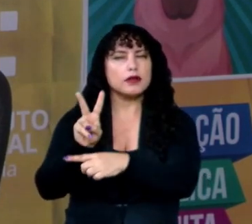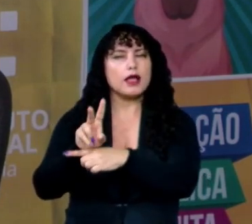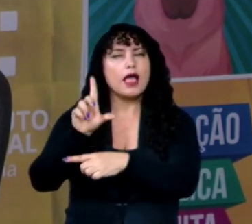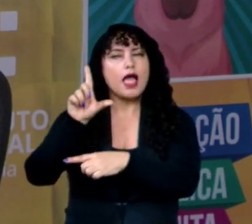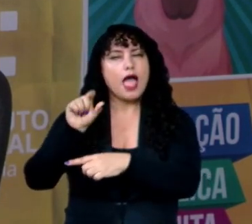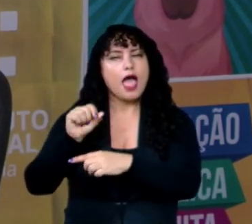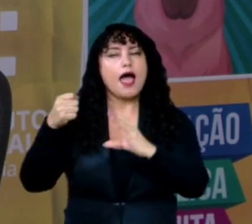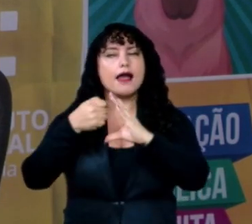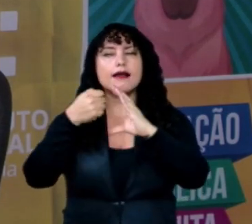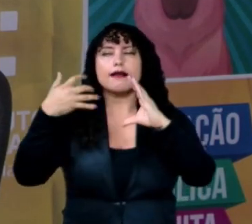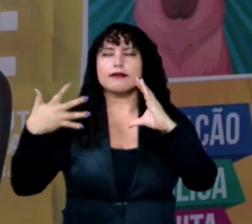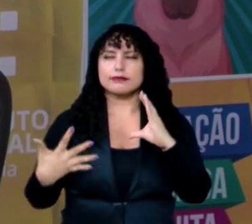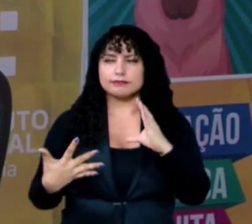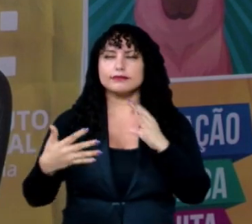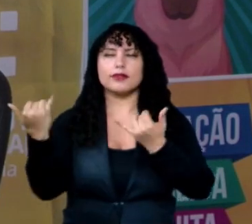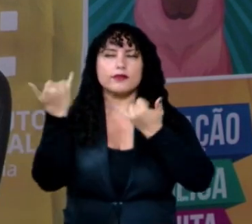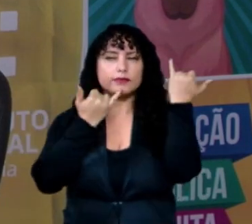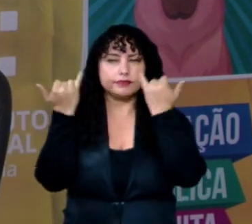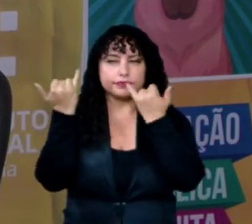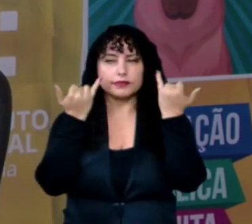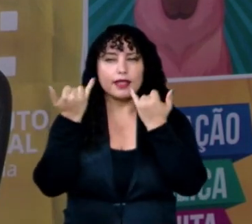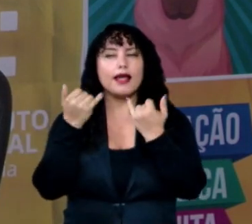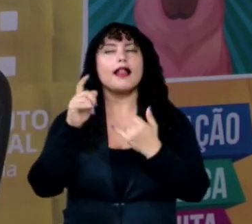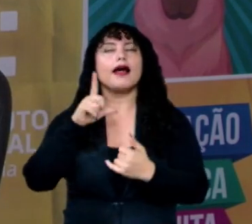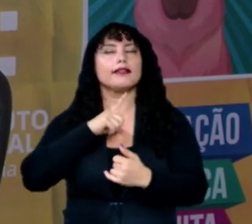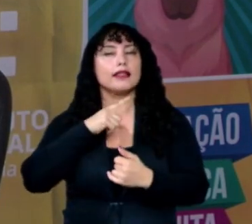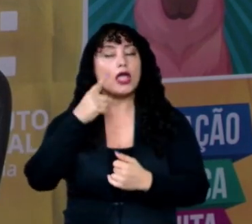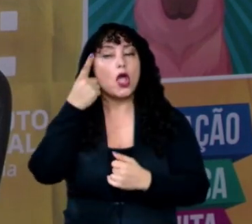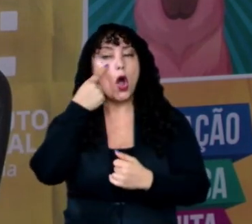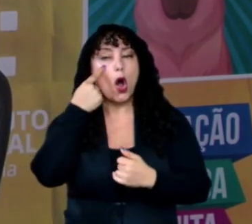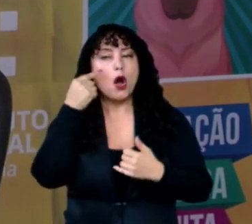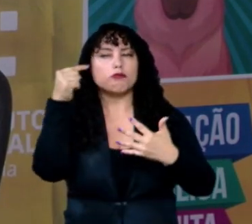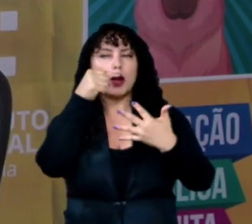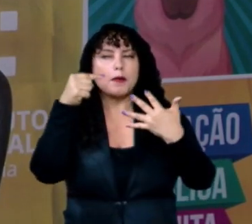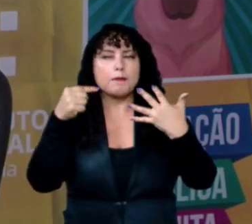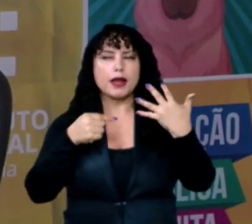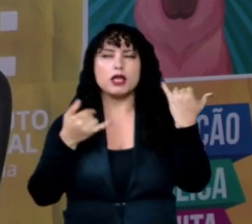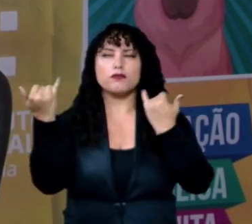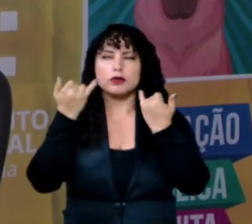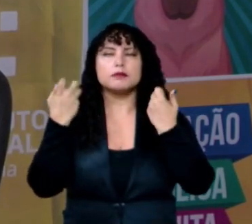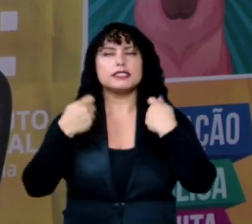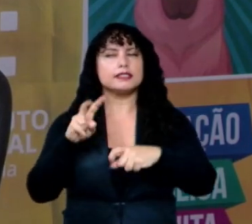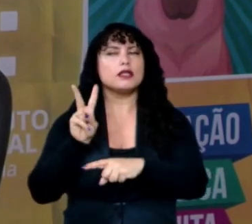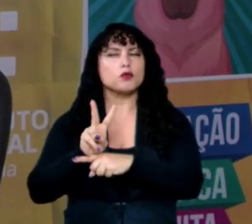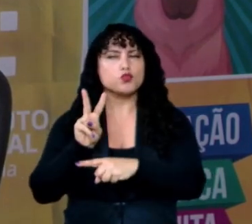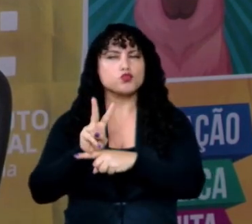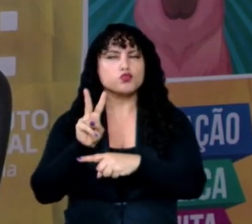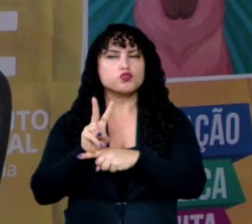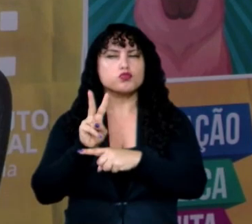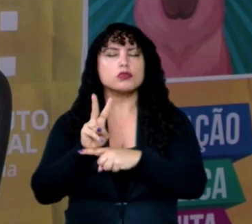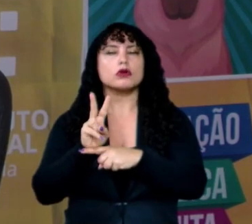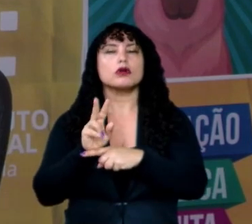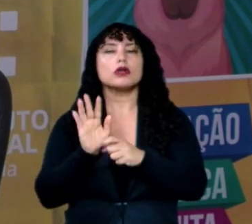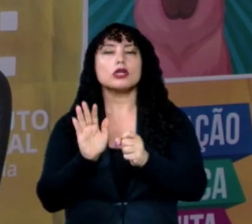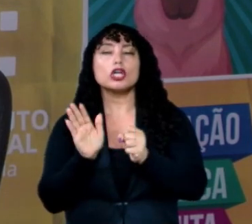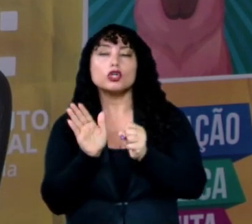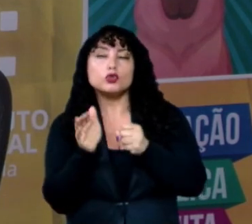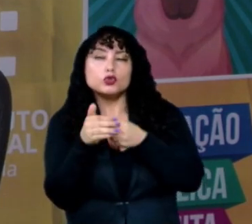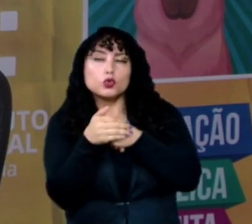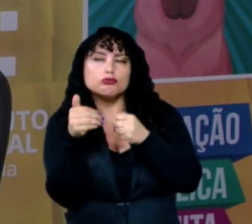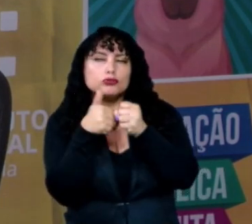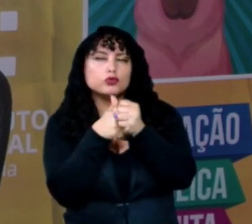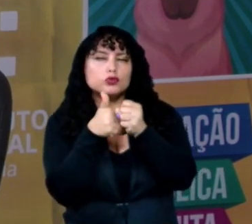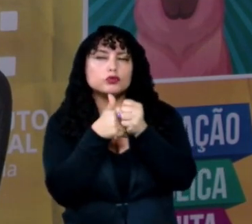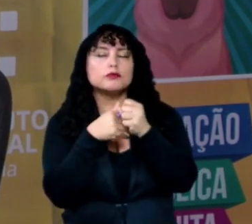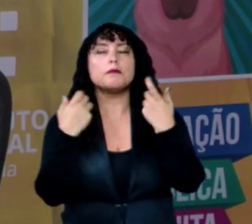a classificação da informação. Então, a lei mesmo já prevê, olha, existem sim informações que devem ser preservadas, devem ser colocadas em sigilo,